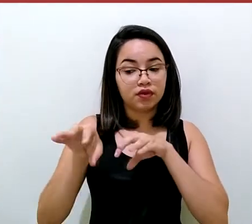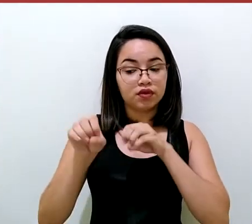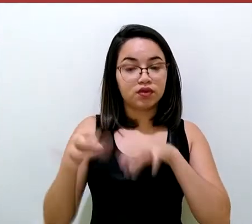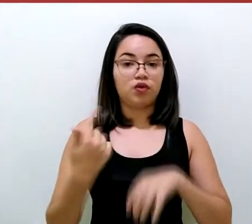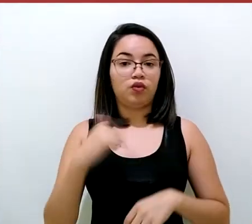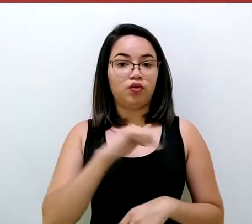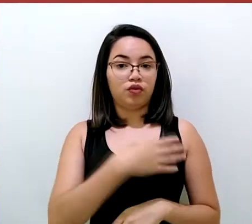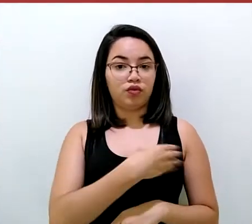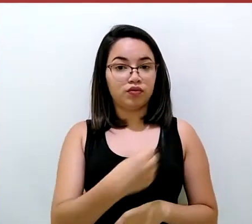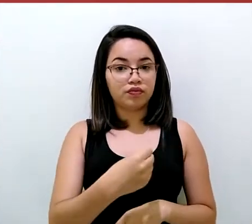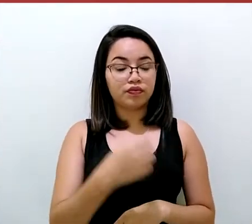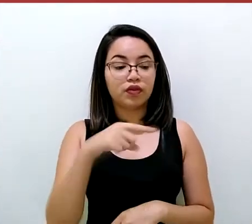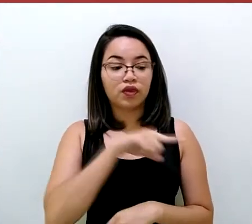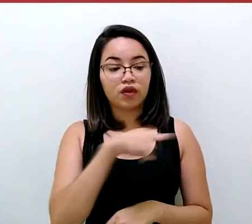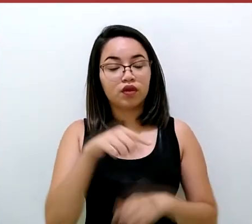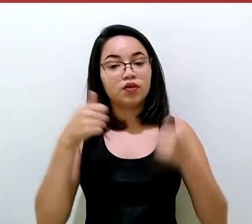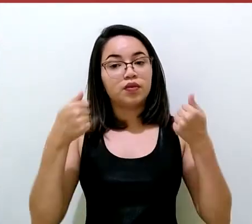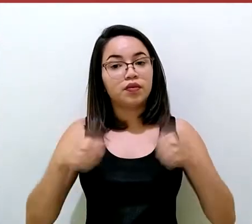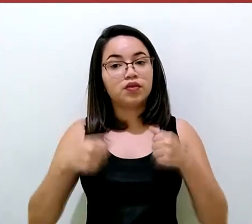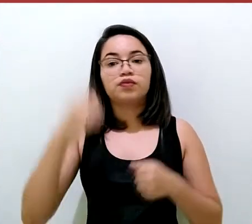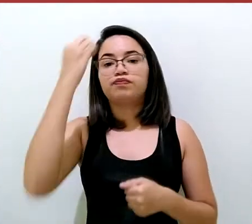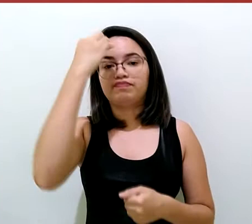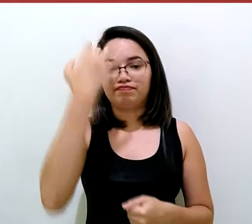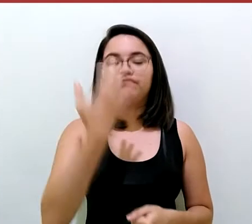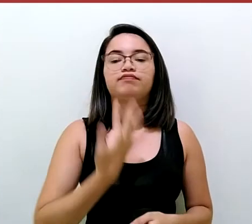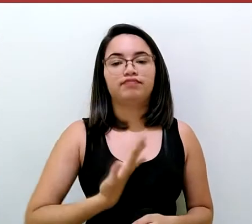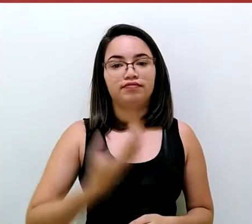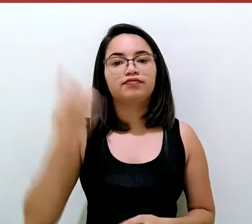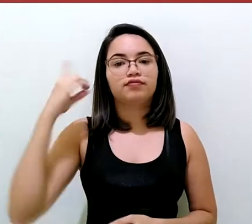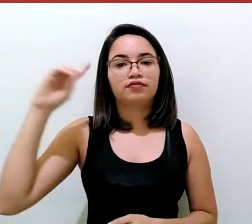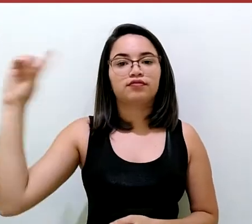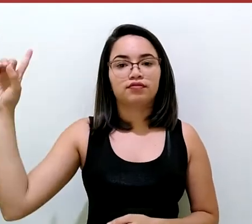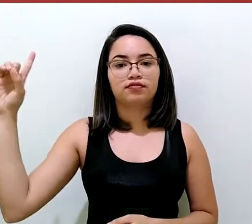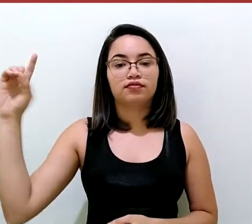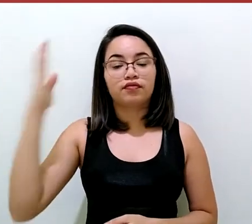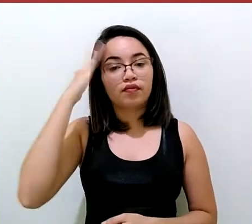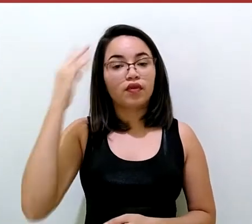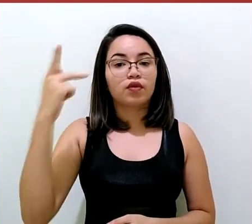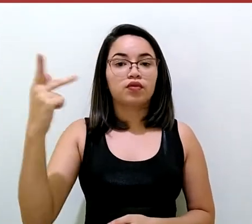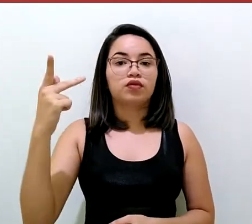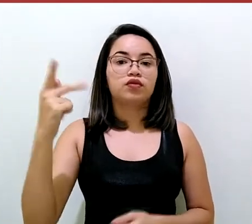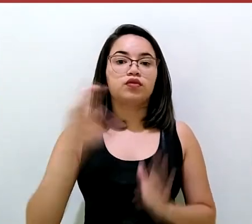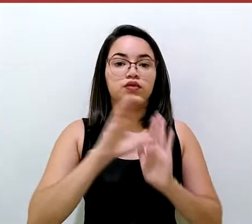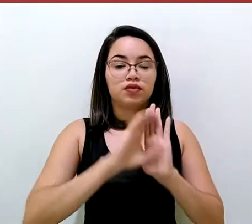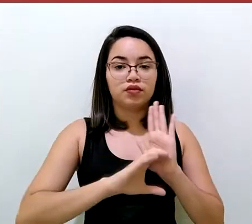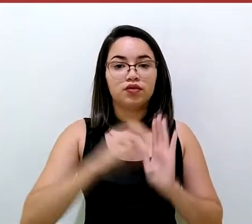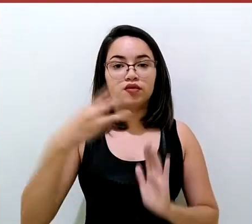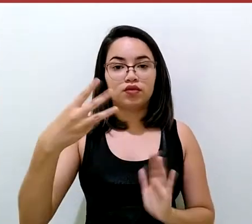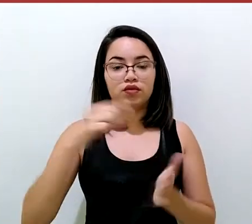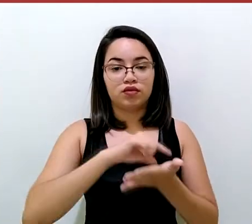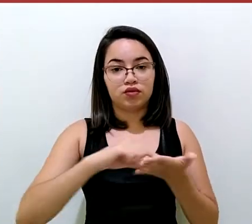aos nossos filhos que eles devem honrar a Deus. Em Provérbios